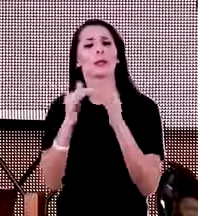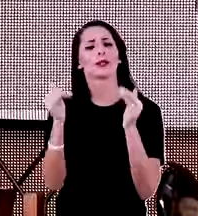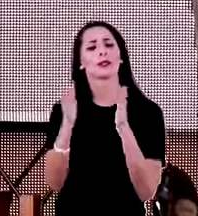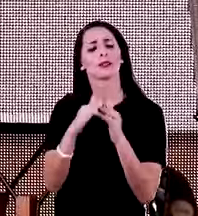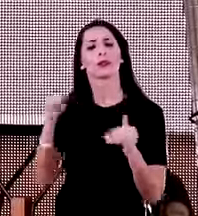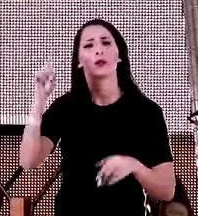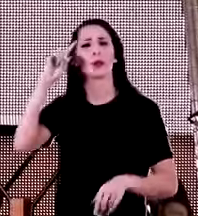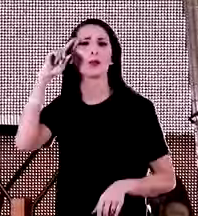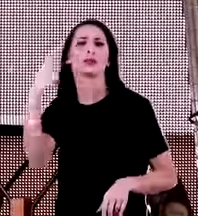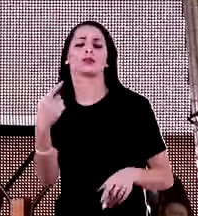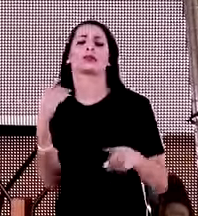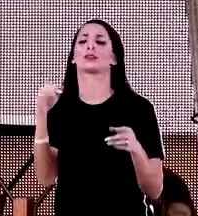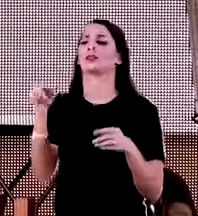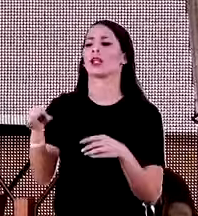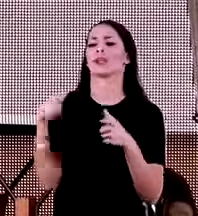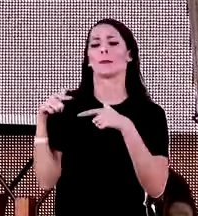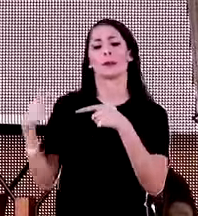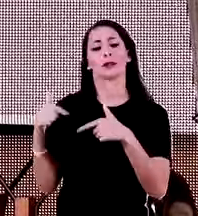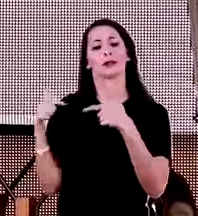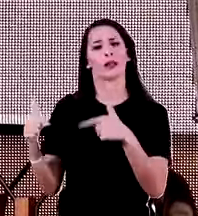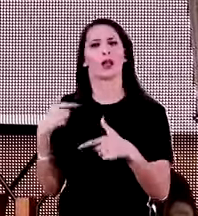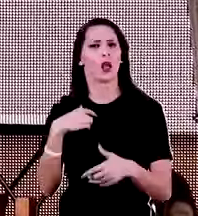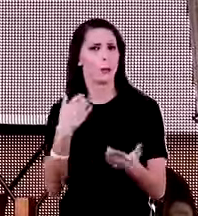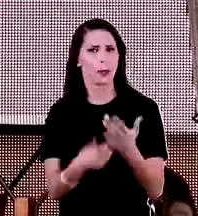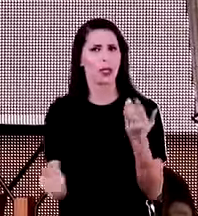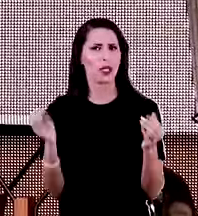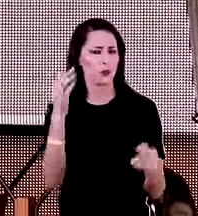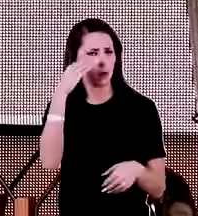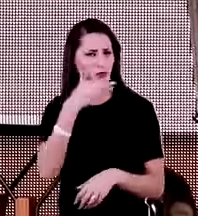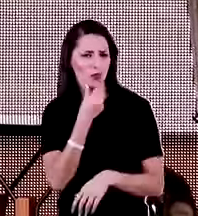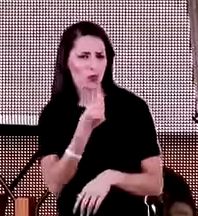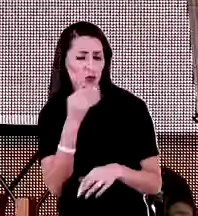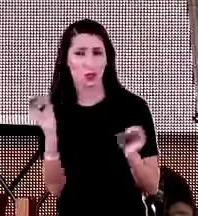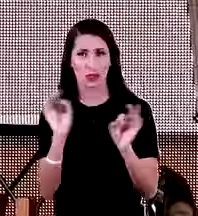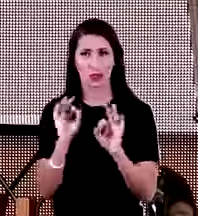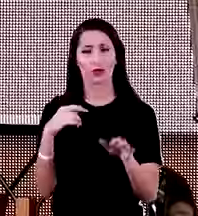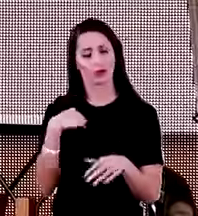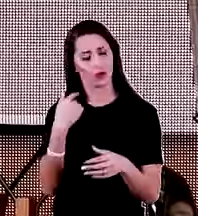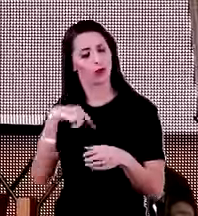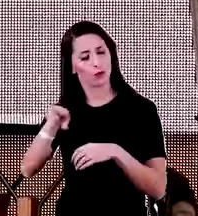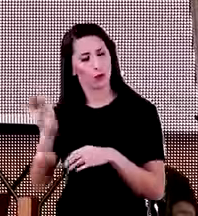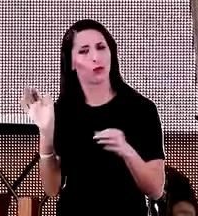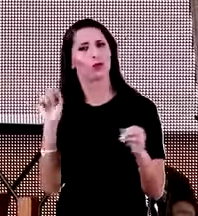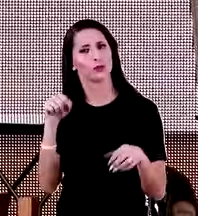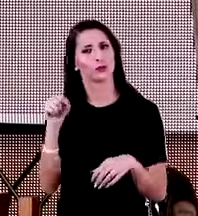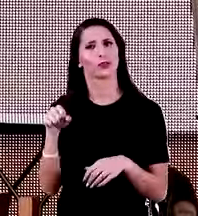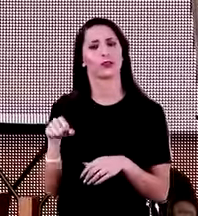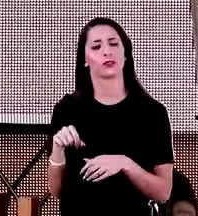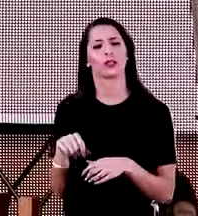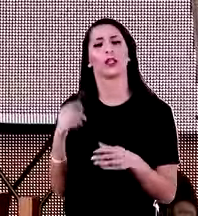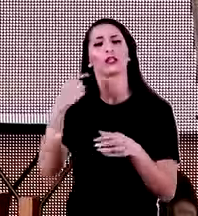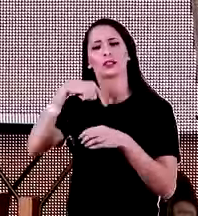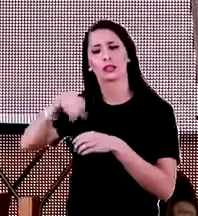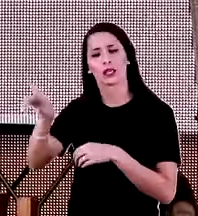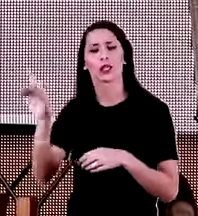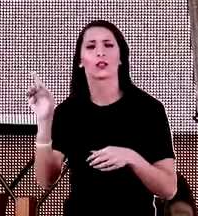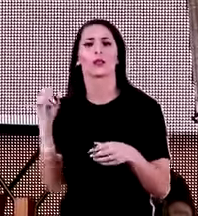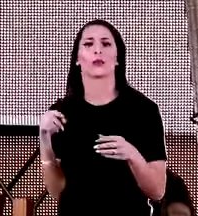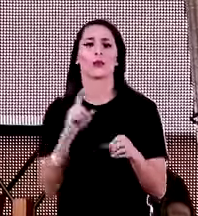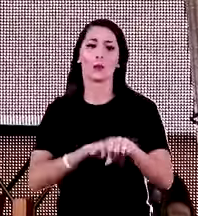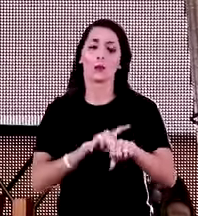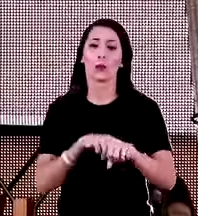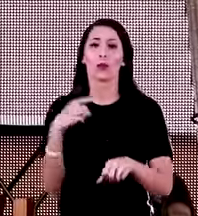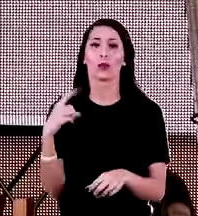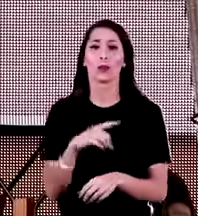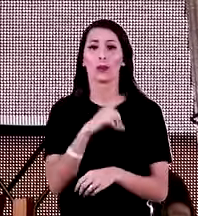não deixou, disse, eu não vou perder dois homens. Quando o comandante saiu, ele disse, pô, eu vou assim mesmo. Ele foi-se embora. Depois de uma hora, ele volta,